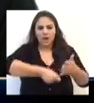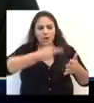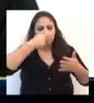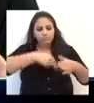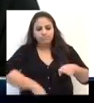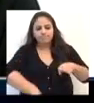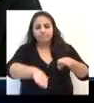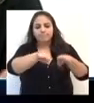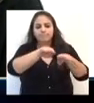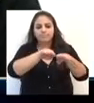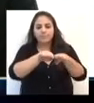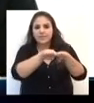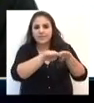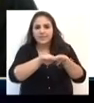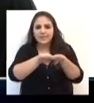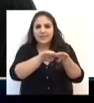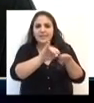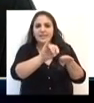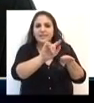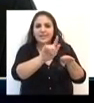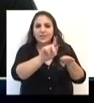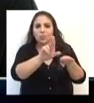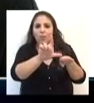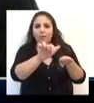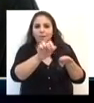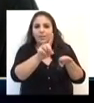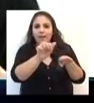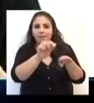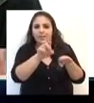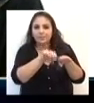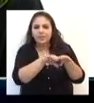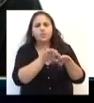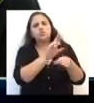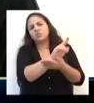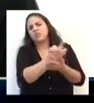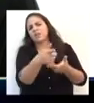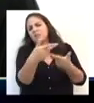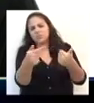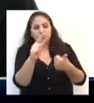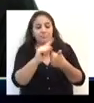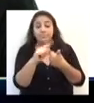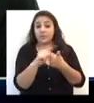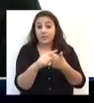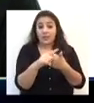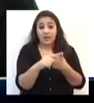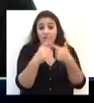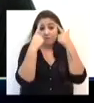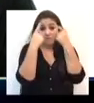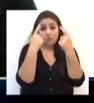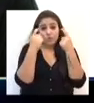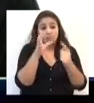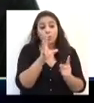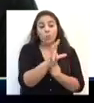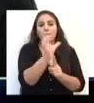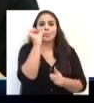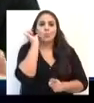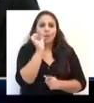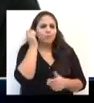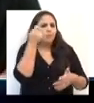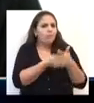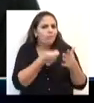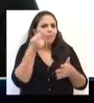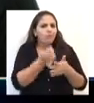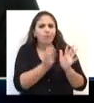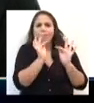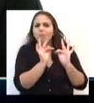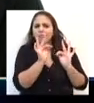igualdade. E daí dentro dessa luta há várias questões que estão no meio. Por exemplo, violência contra a mulher. A gente luta contra essa violência e